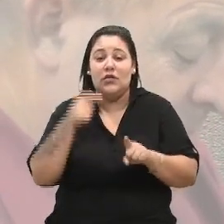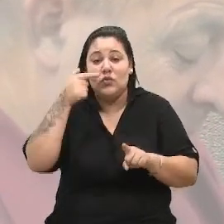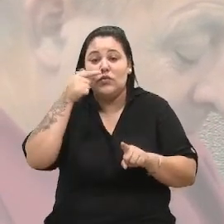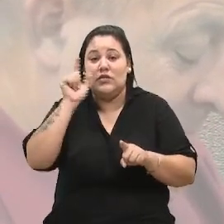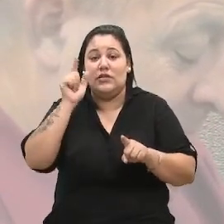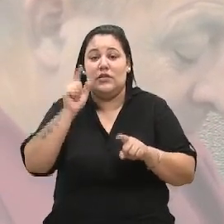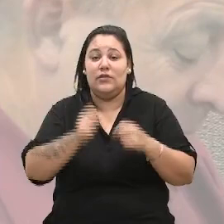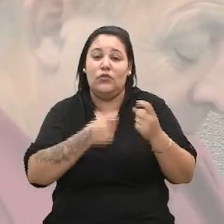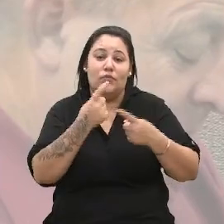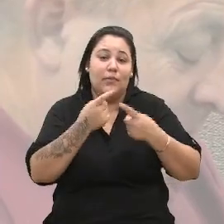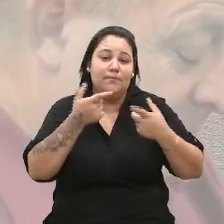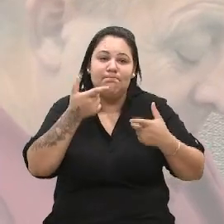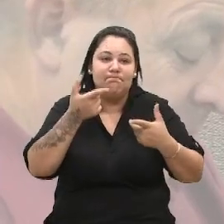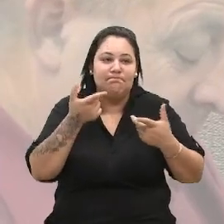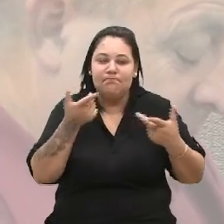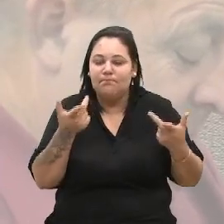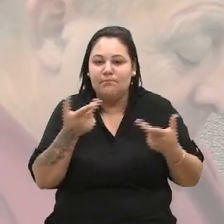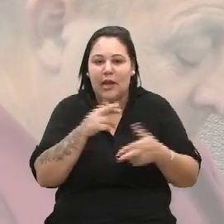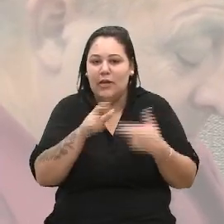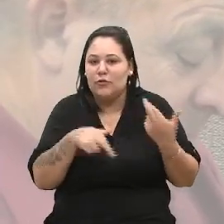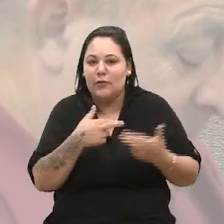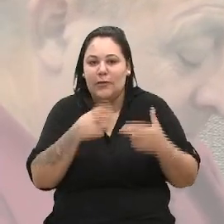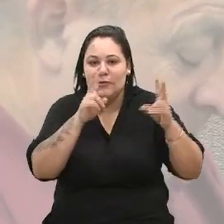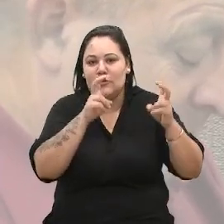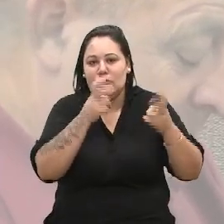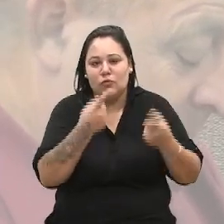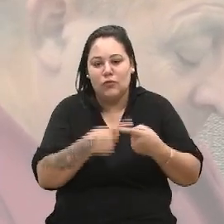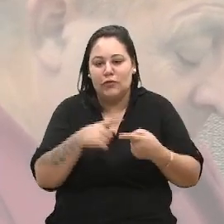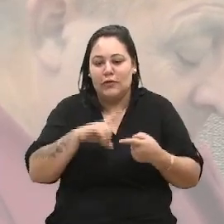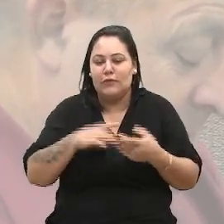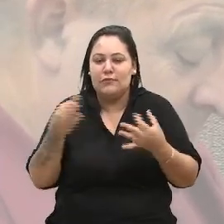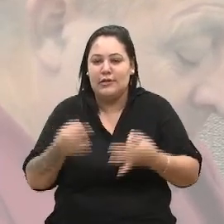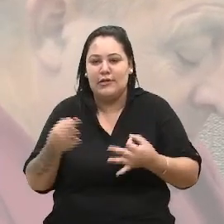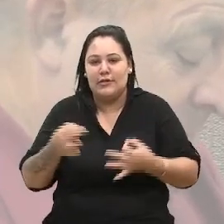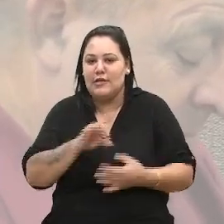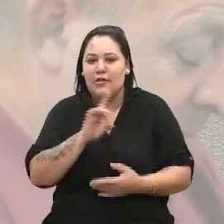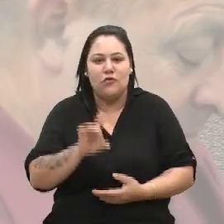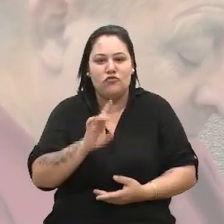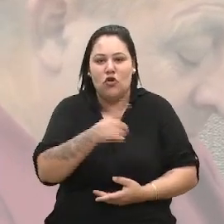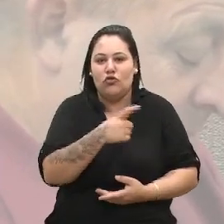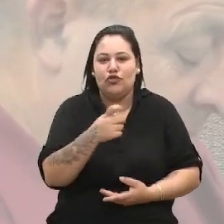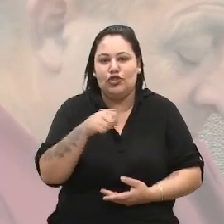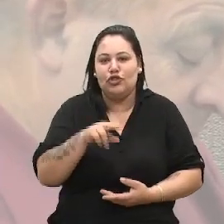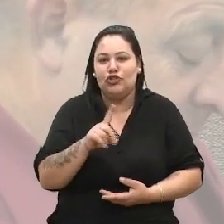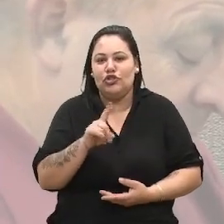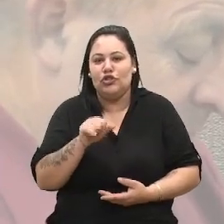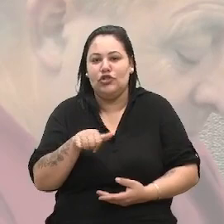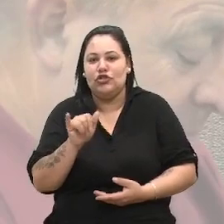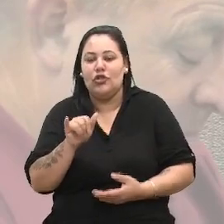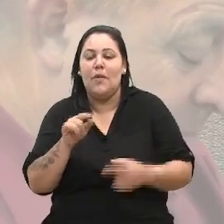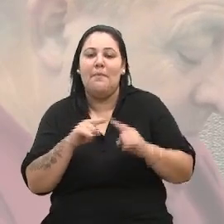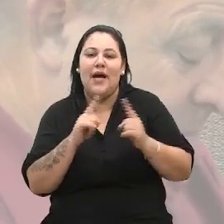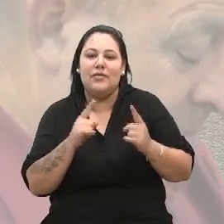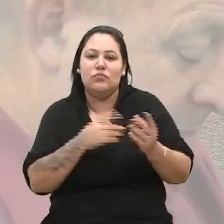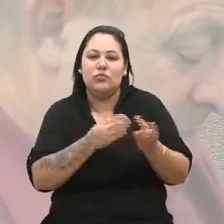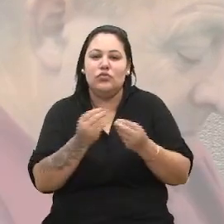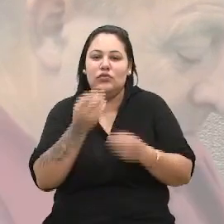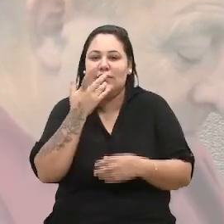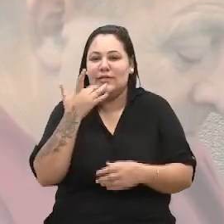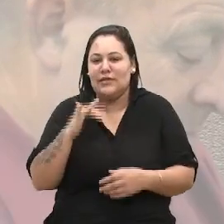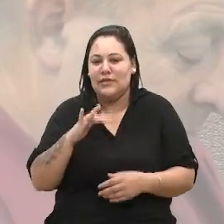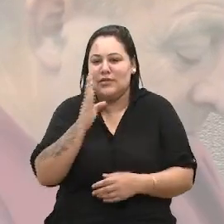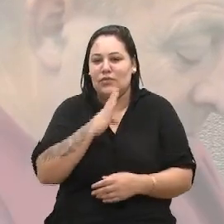nesta pauta, porque temos certeza absoluta que não só o Xande, mas muitas outras crianças no nosso Brasil necessitam